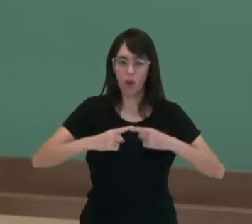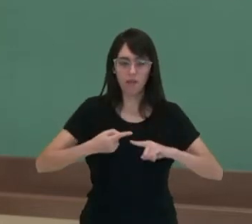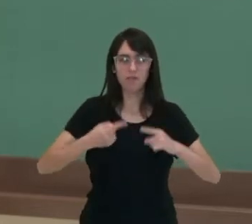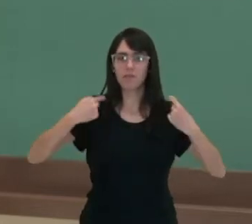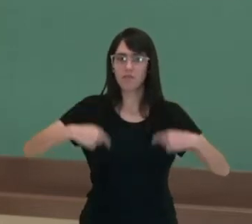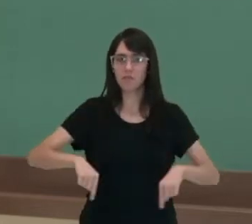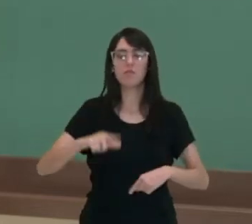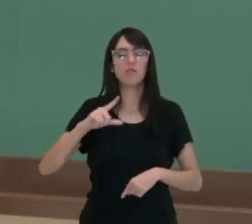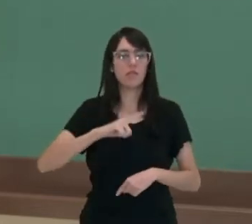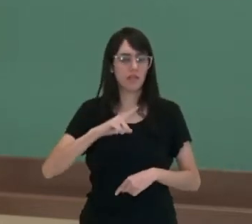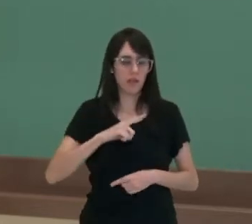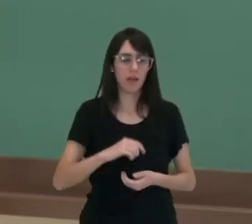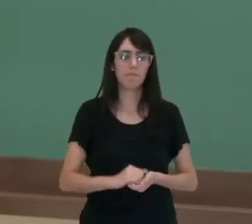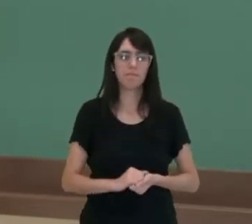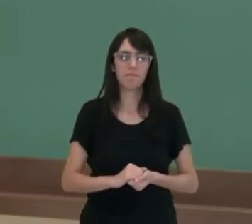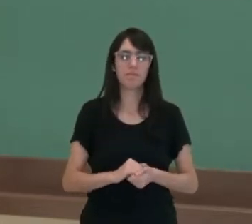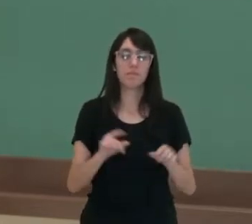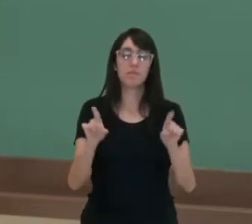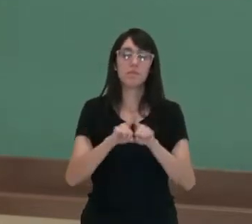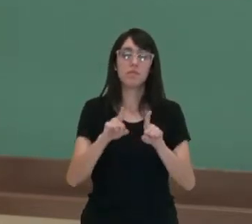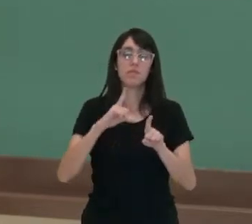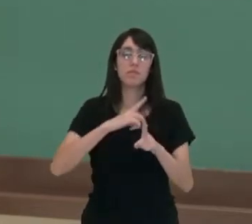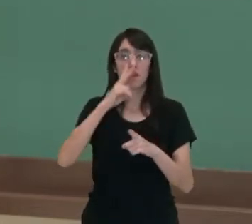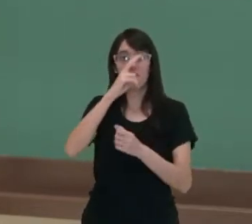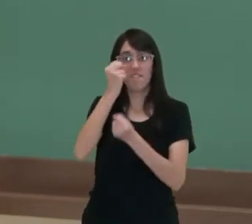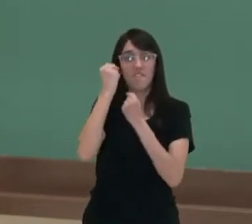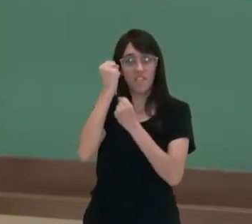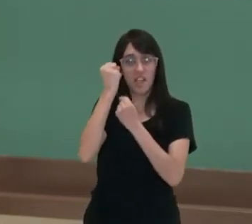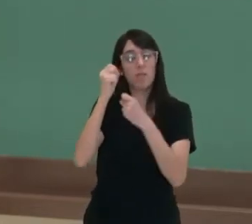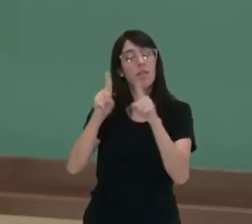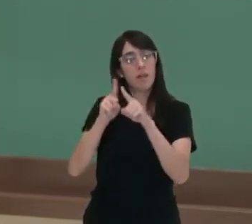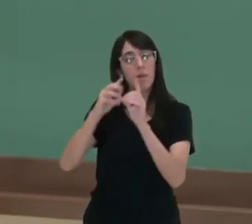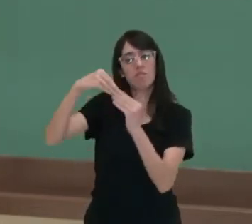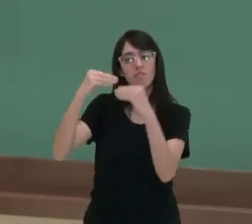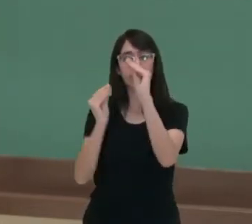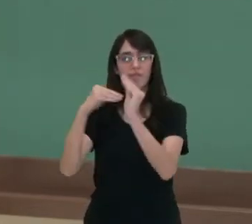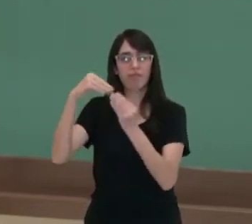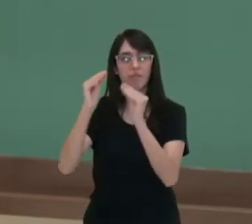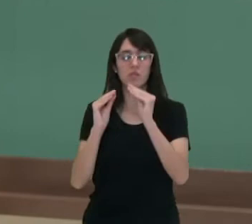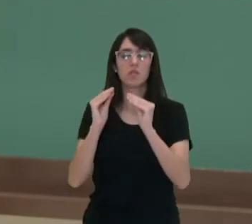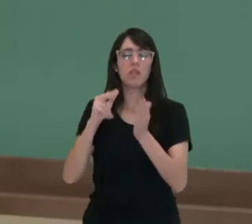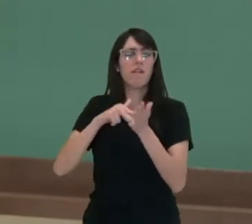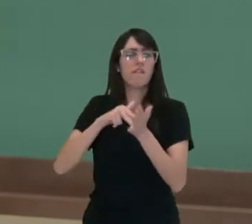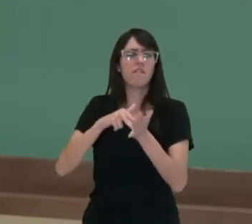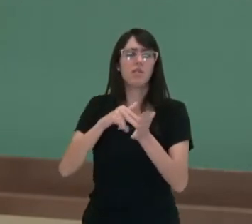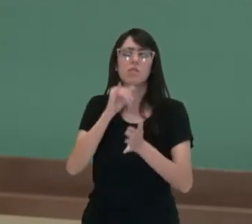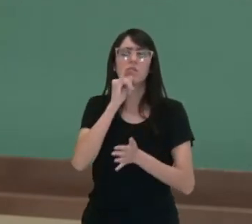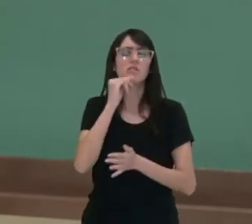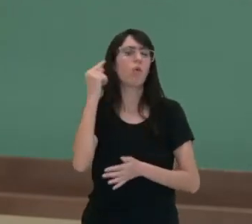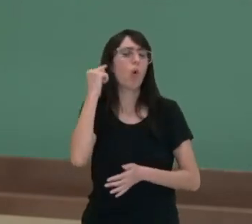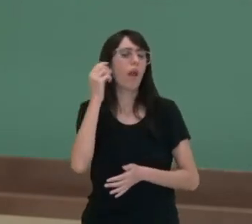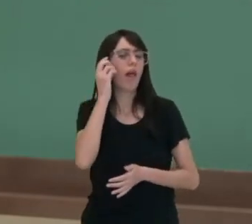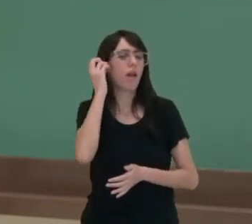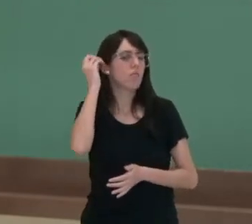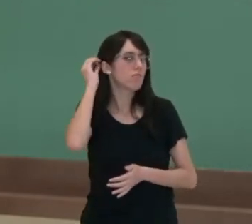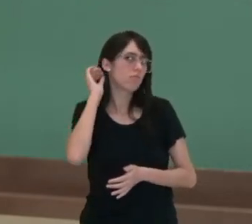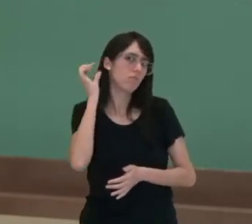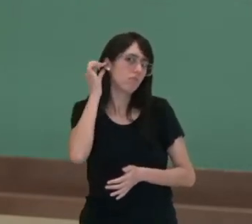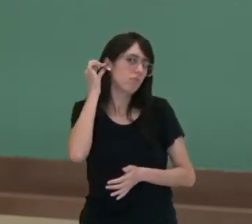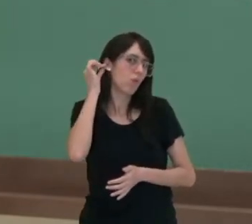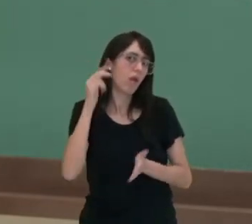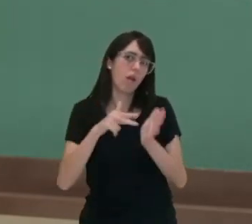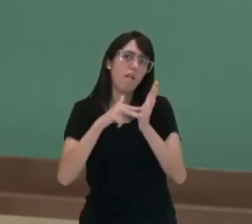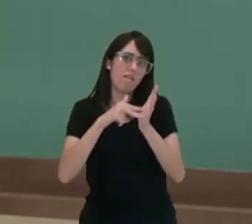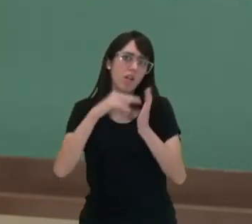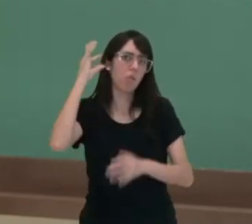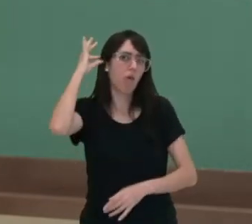né? E ele tem uma consistência firme e flexível. Por que firme? Por exemplo, olha a nossa orelha, ela fica em pé, mas ela é flexível